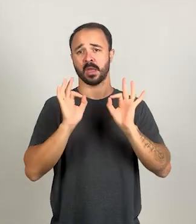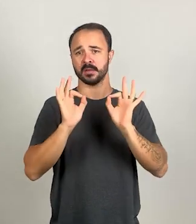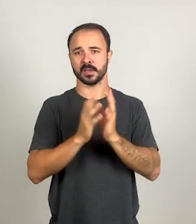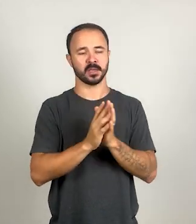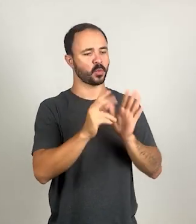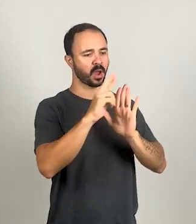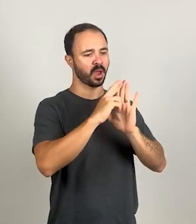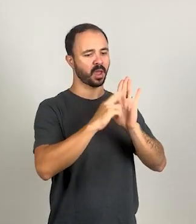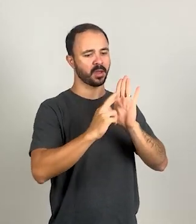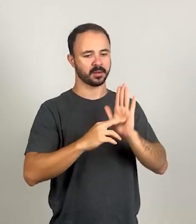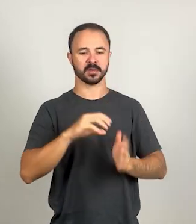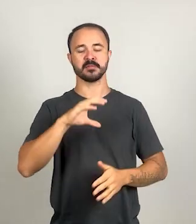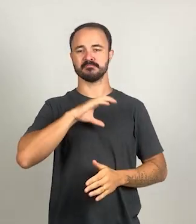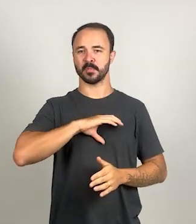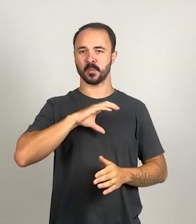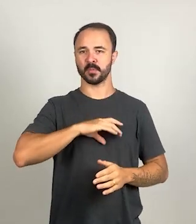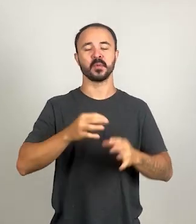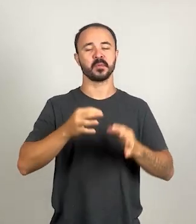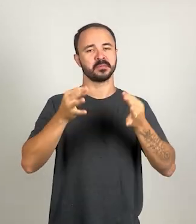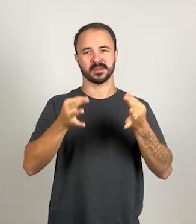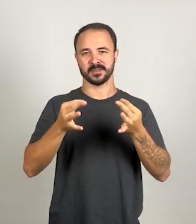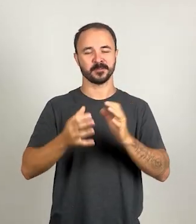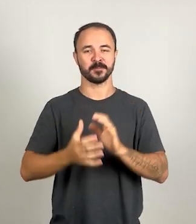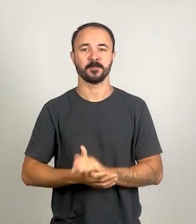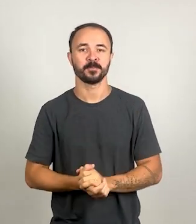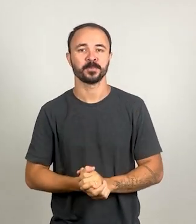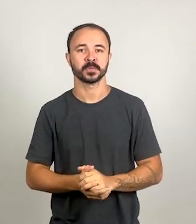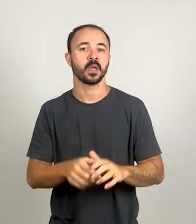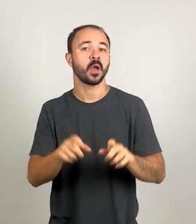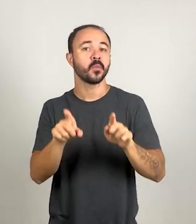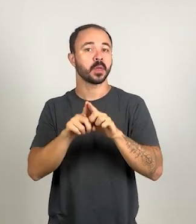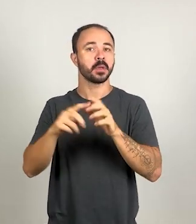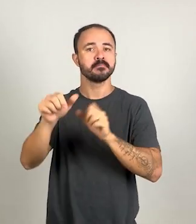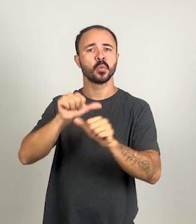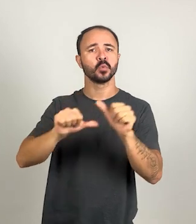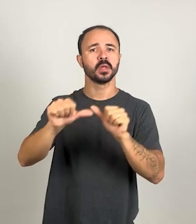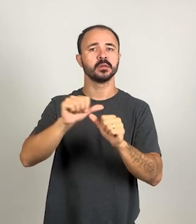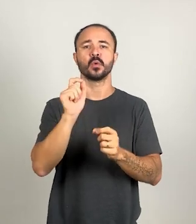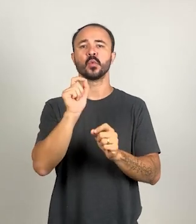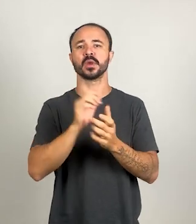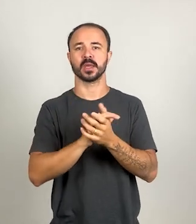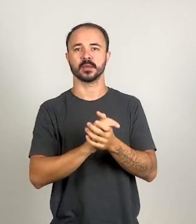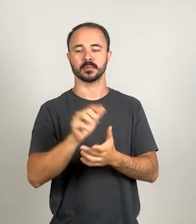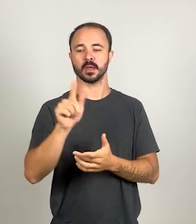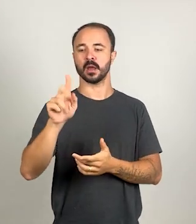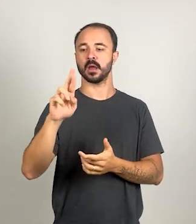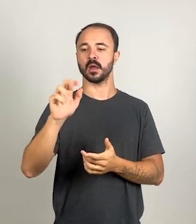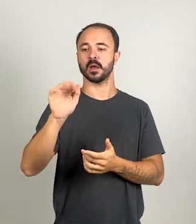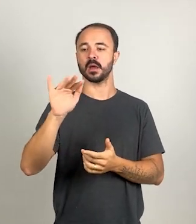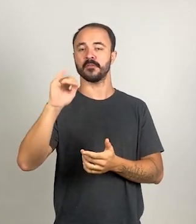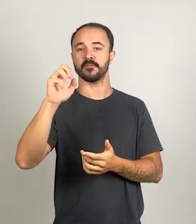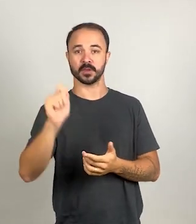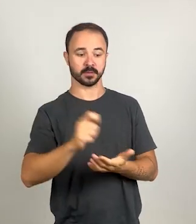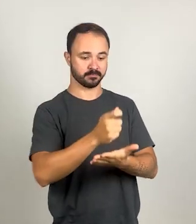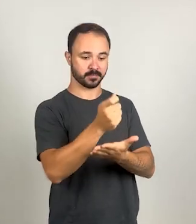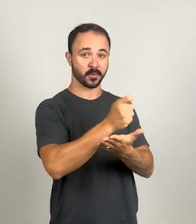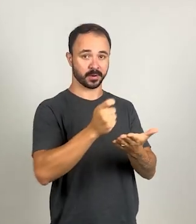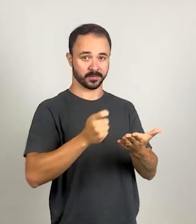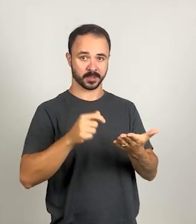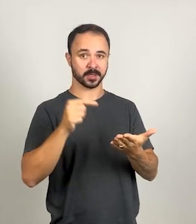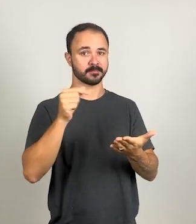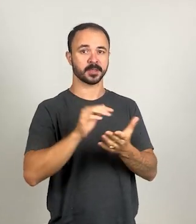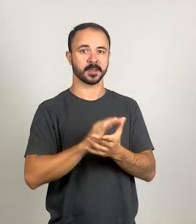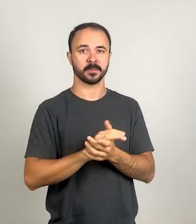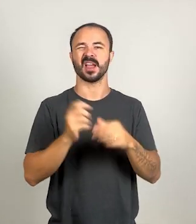regras gramaticais outras mudanças comuns são as de grafia ou seja de escrita as quais as reformas